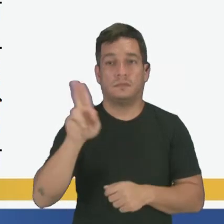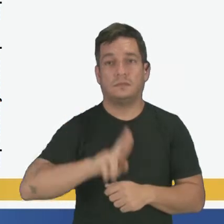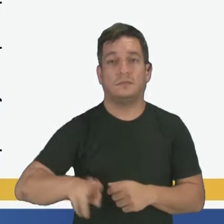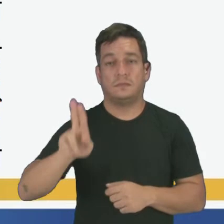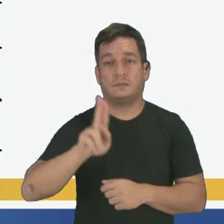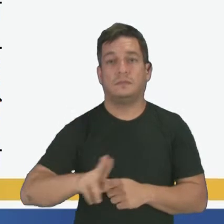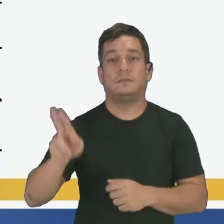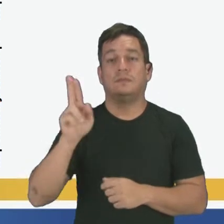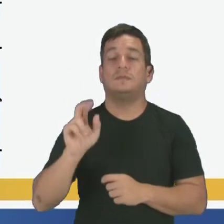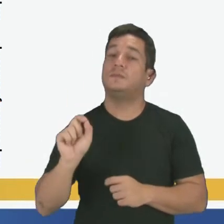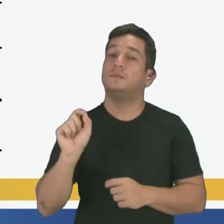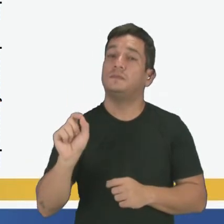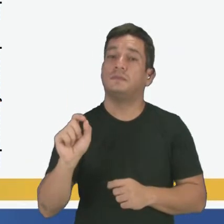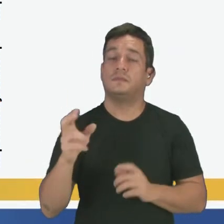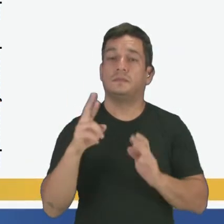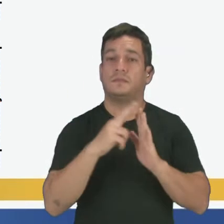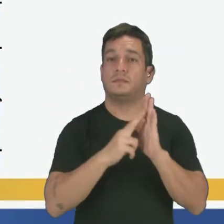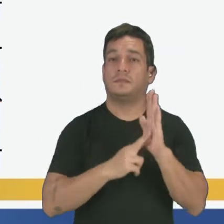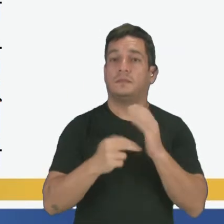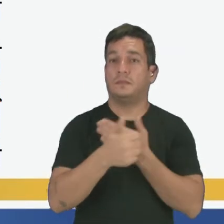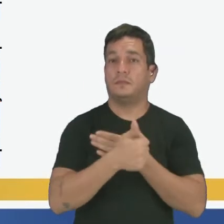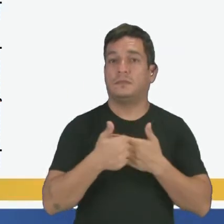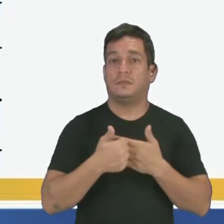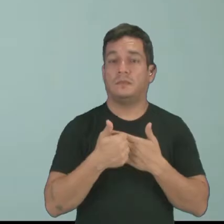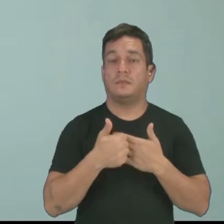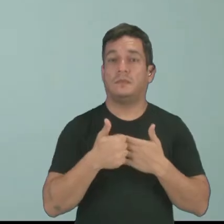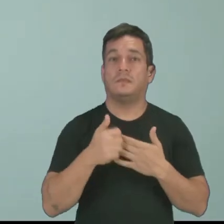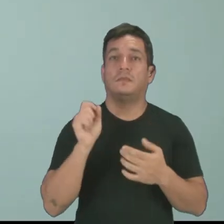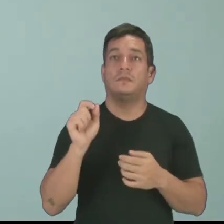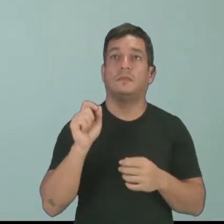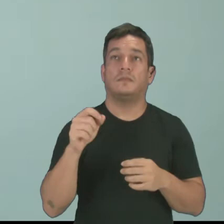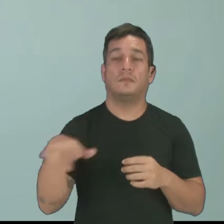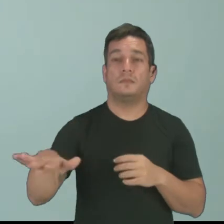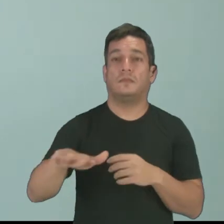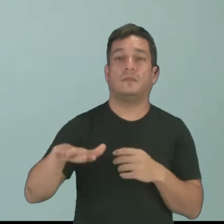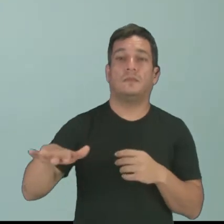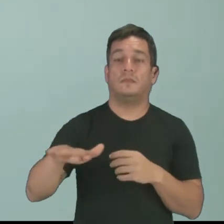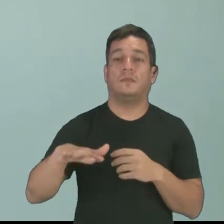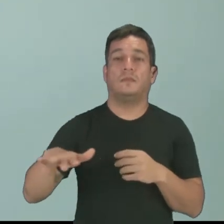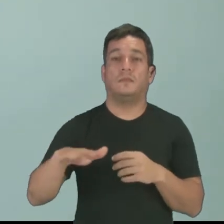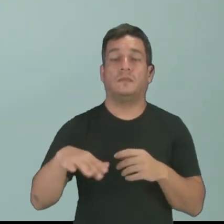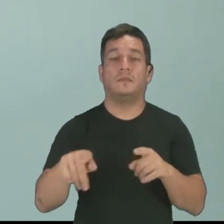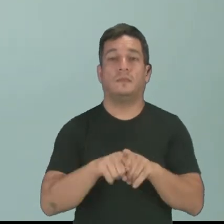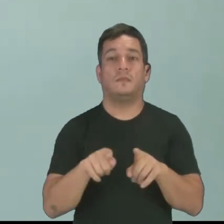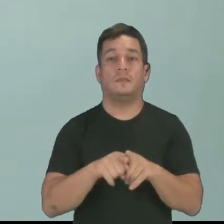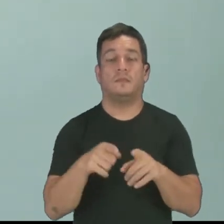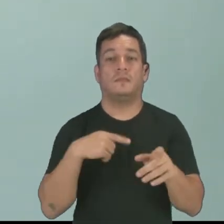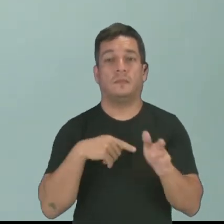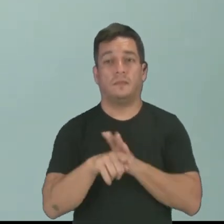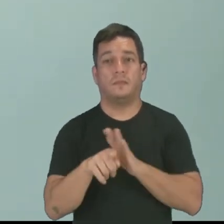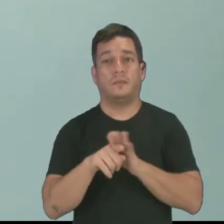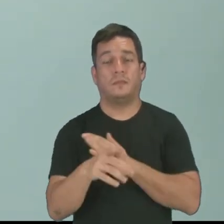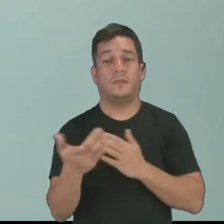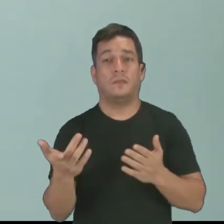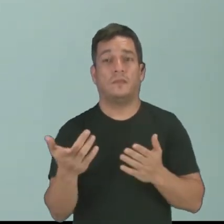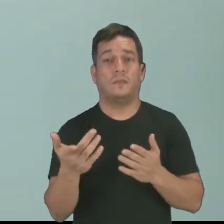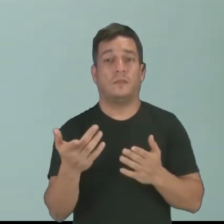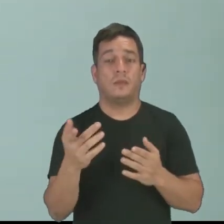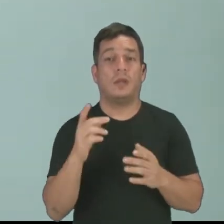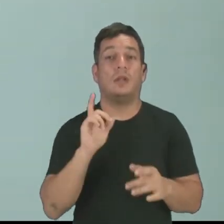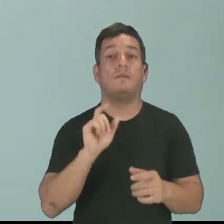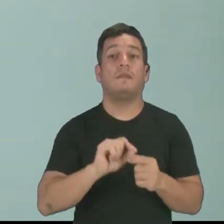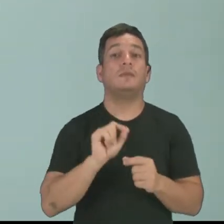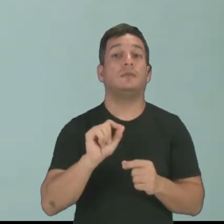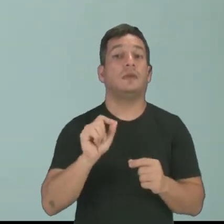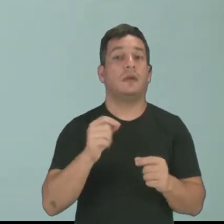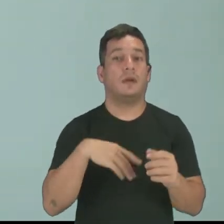usam as normas morais de uma determinada sociedade e ele questiona. E ao questionar, ele coloca,